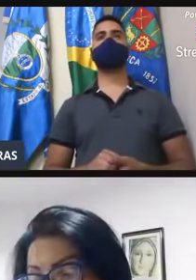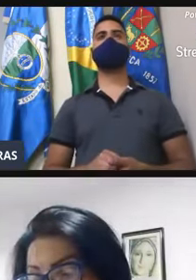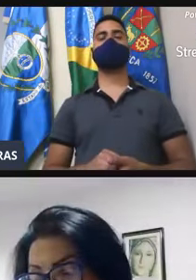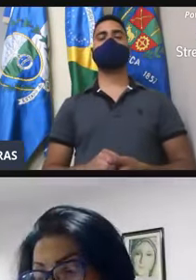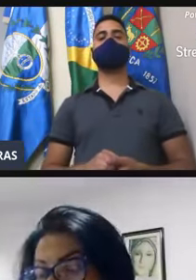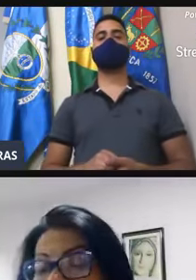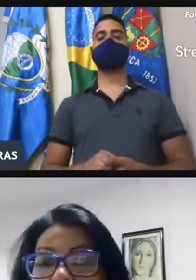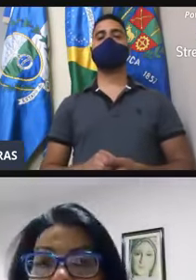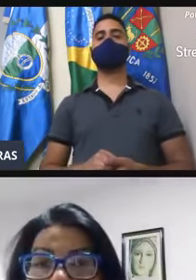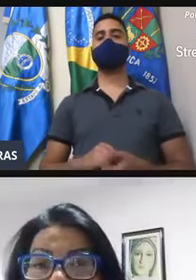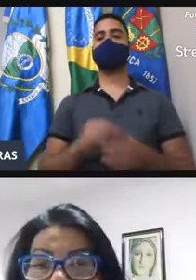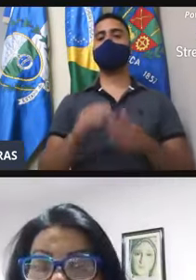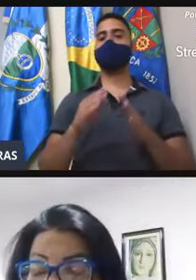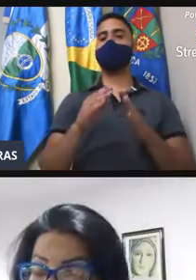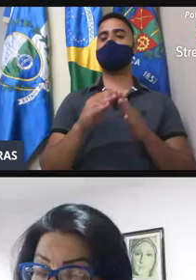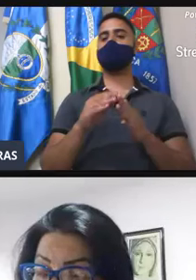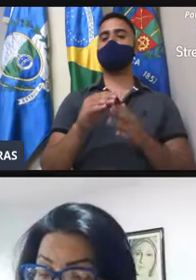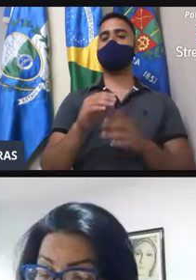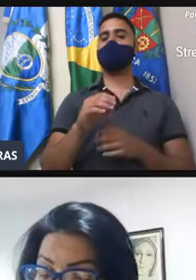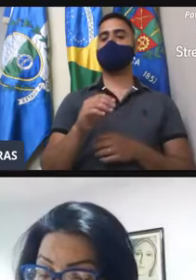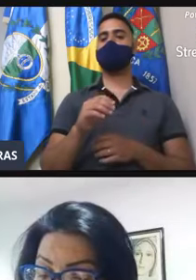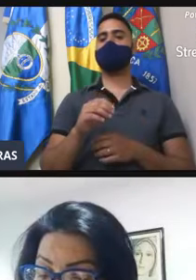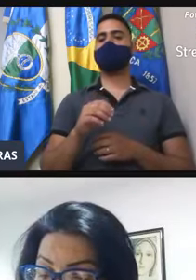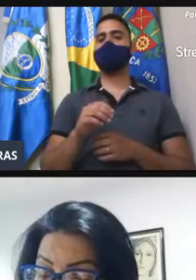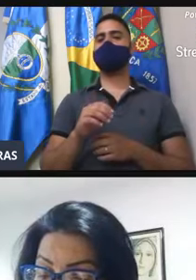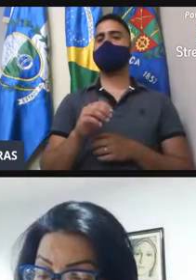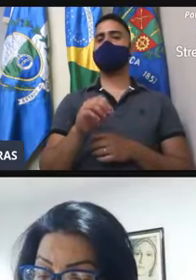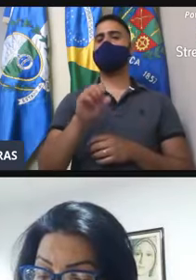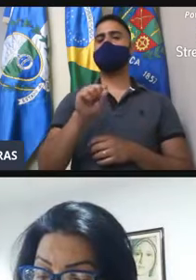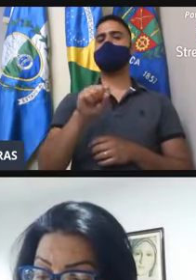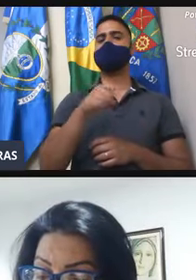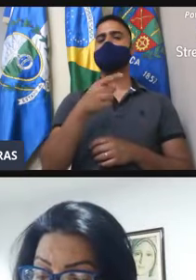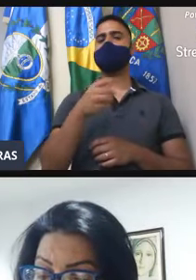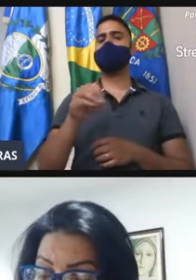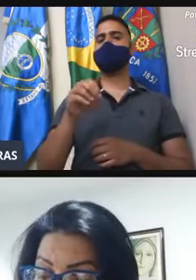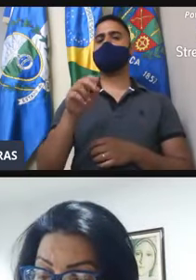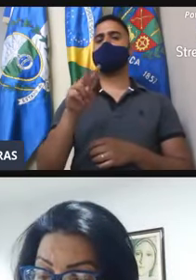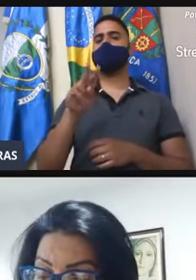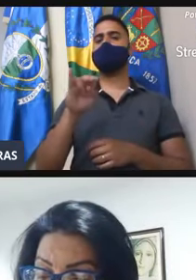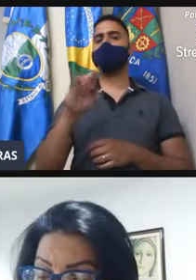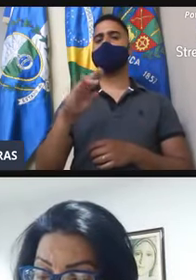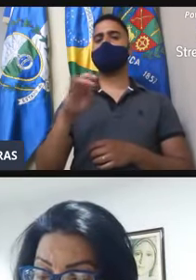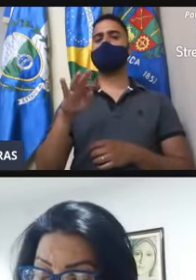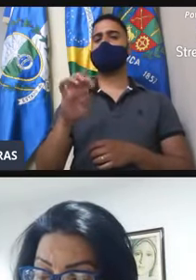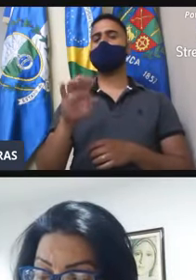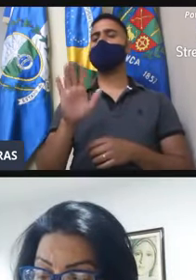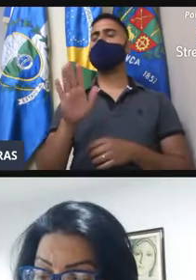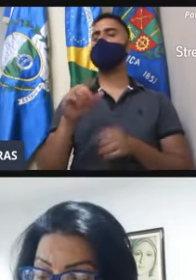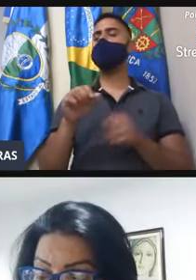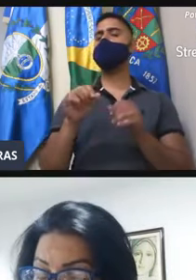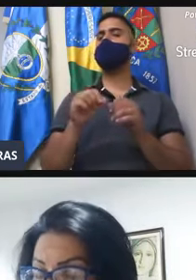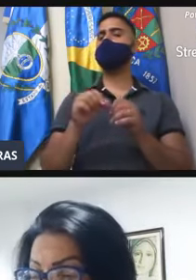Da Casa São Vicente Paulo, que através do processo que nós já montamos,